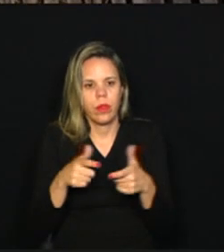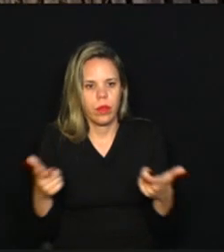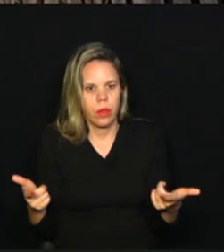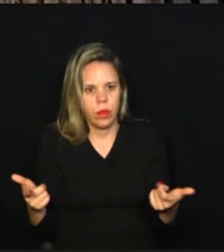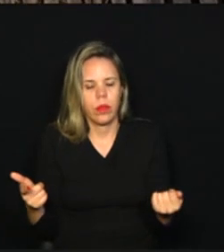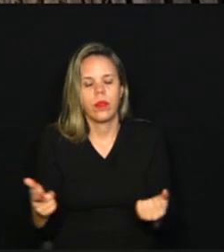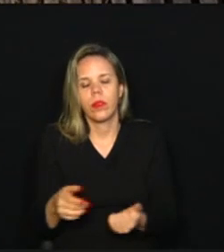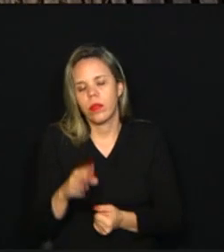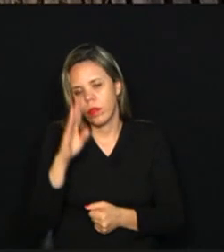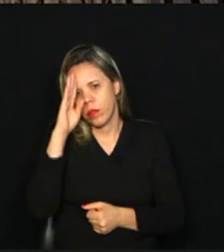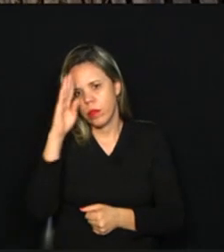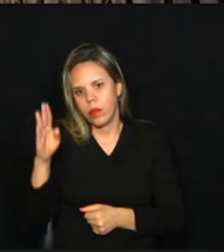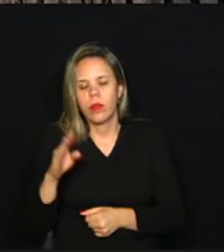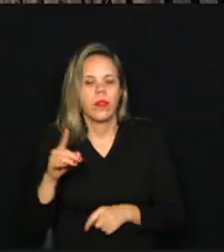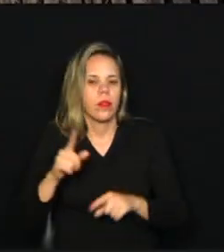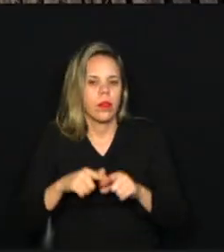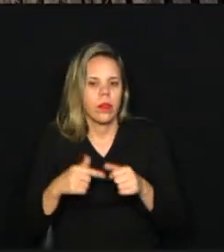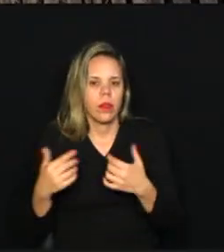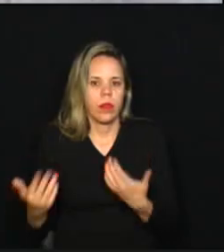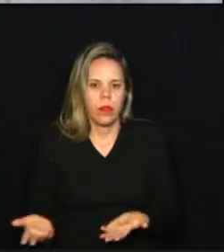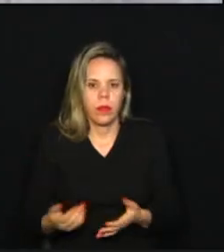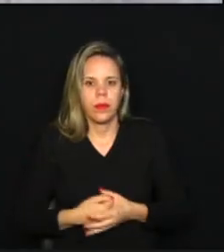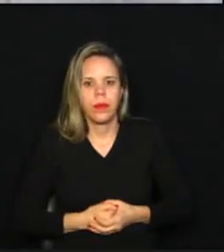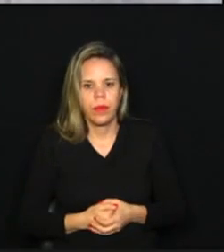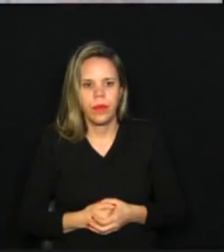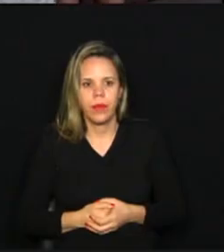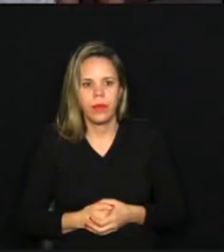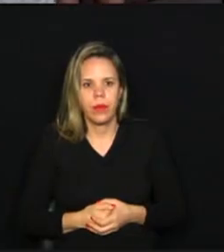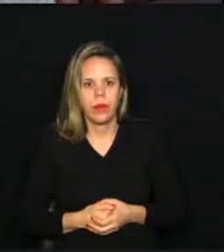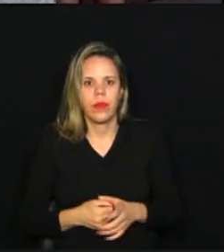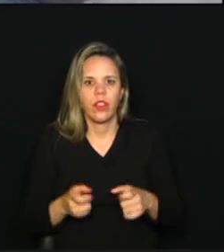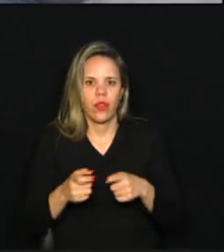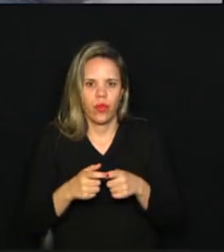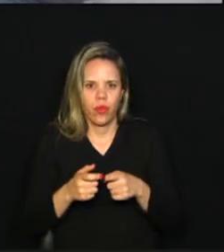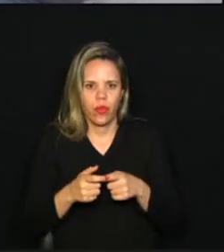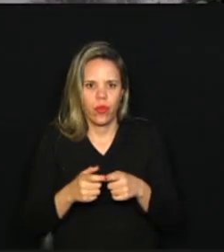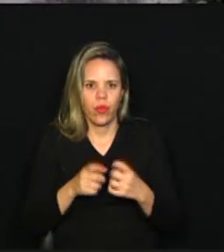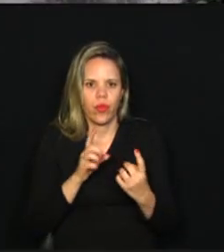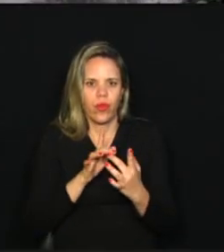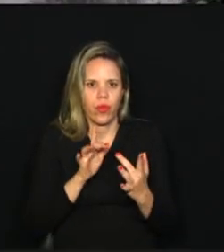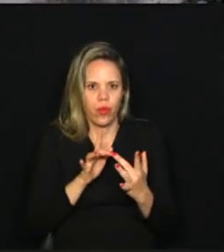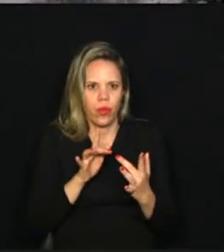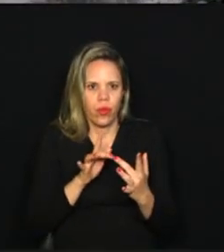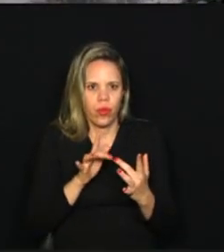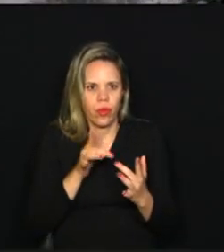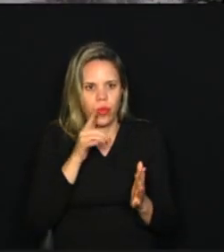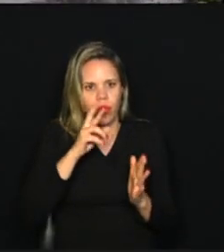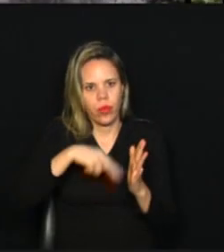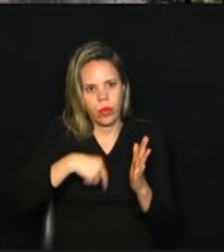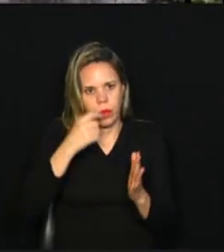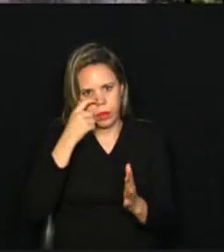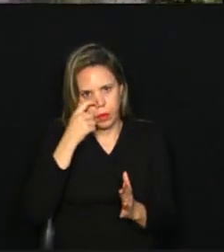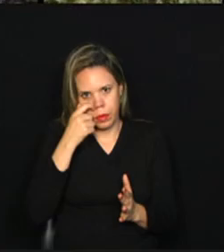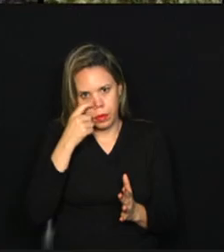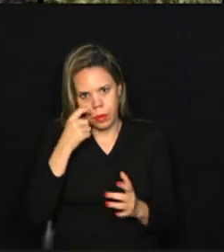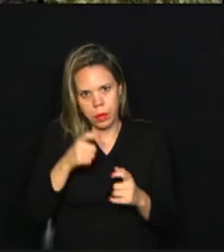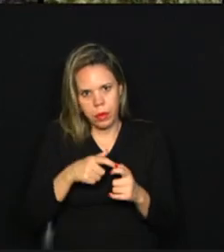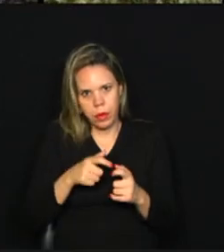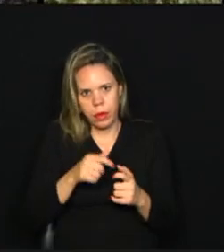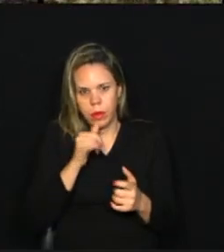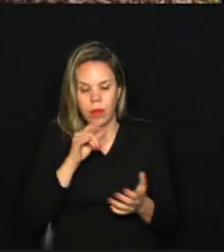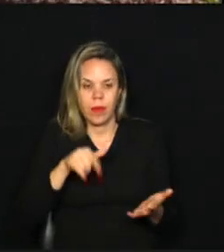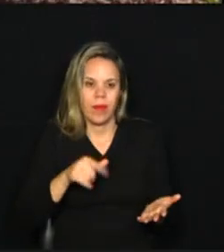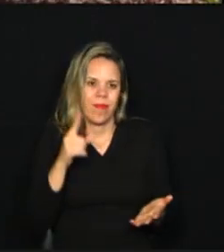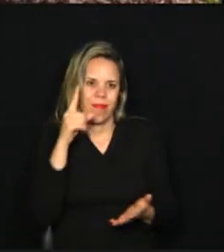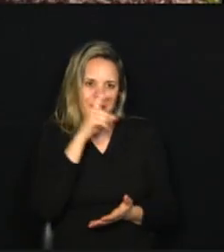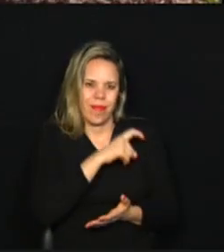acesso principalmente a equipamentos médicos, ao médico mesmo, às vezes para eles conseguir um relatório médico, por exemplo, é algo